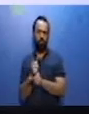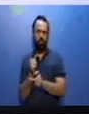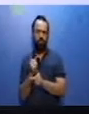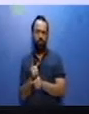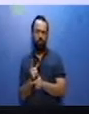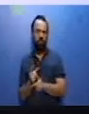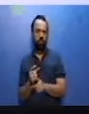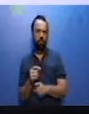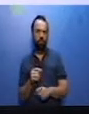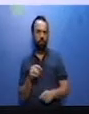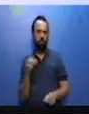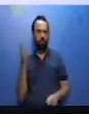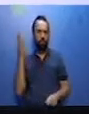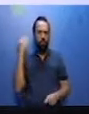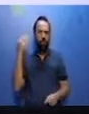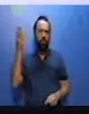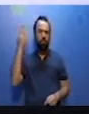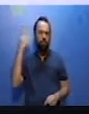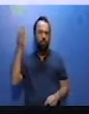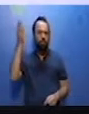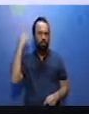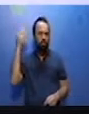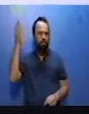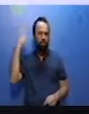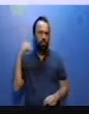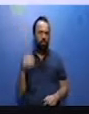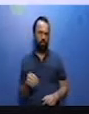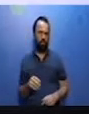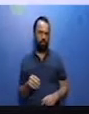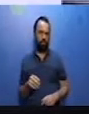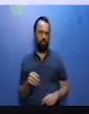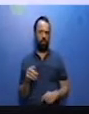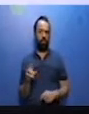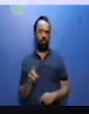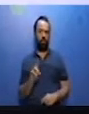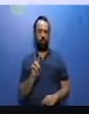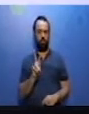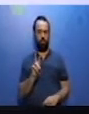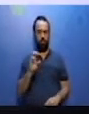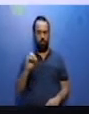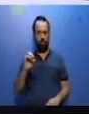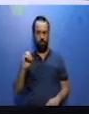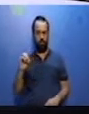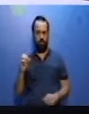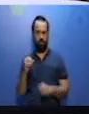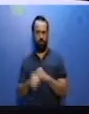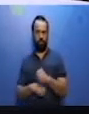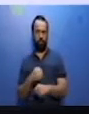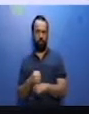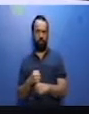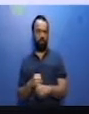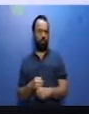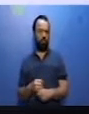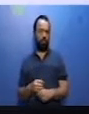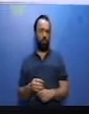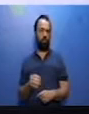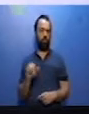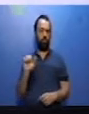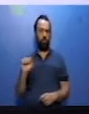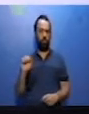segundo grau há mais de dois mil anos antes de cristo essa tábua aqui na babilônia